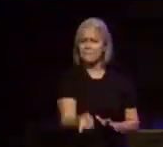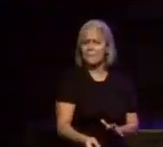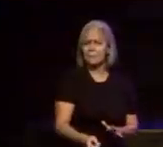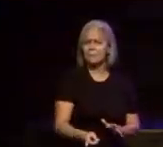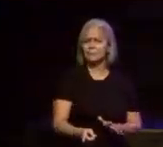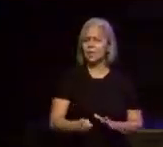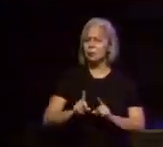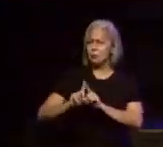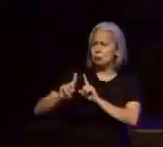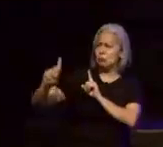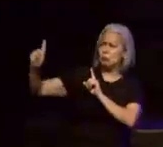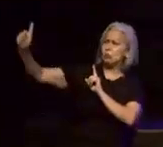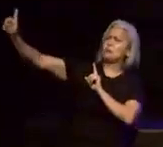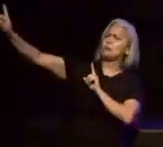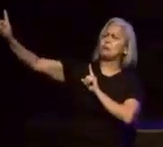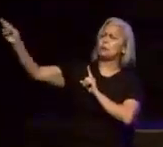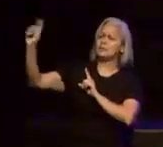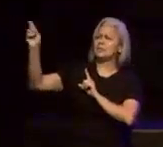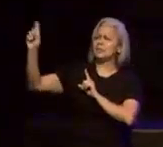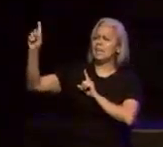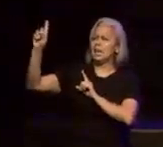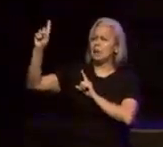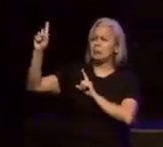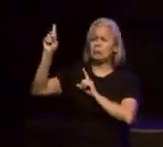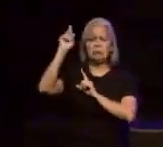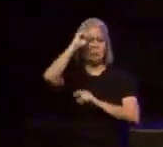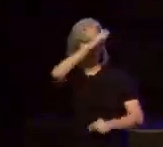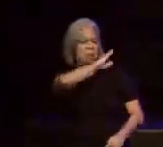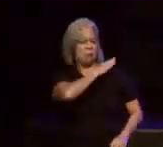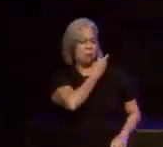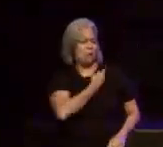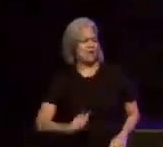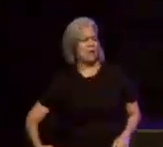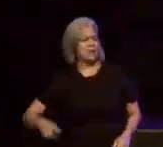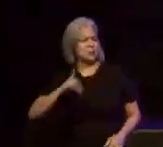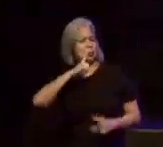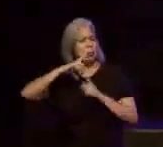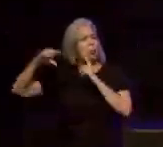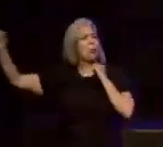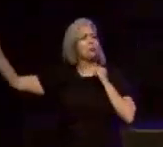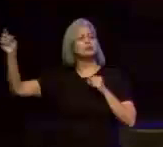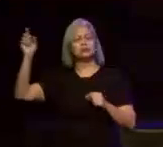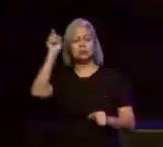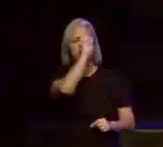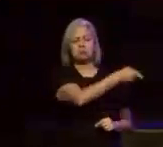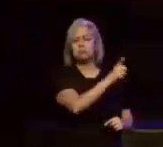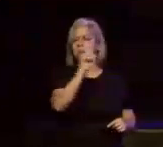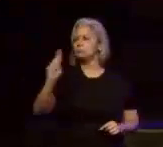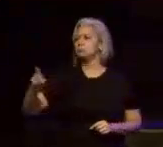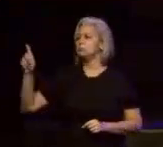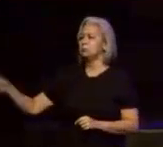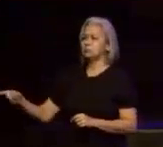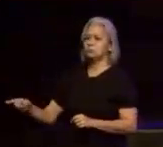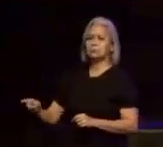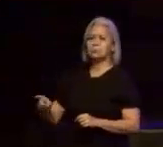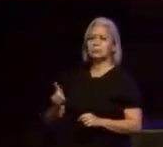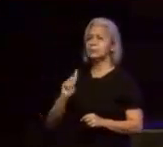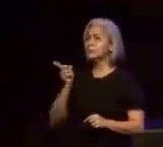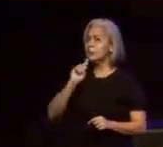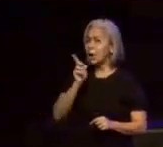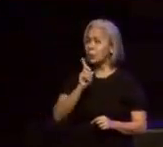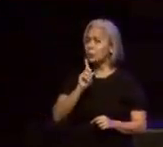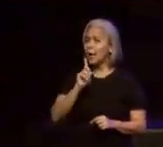impessoal, cósmico, regulando e governando a nossa vida de longe, que ele apenas criou todo mundo, deu um giro no mundo e foi descansar.